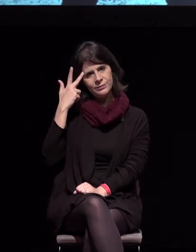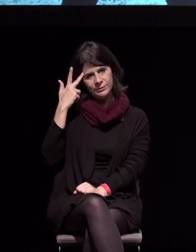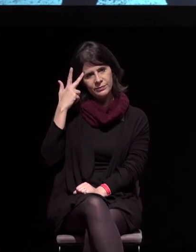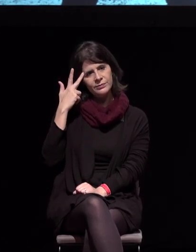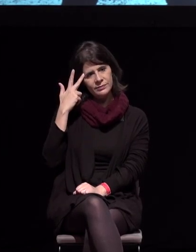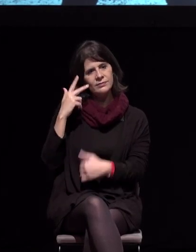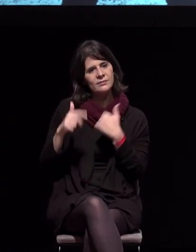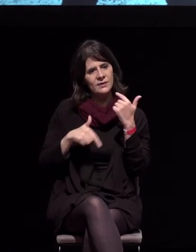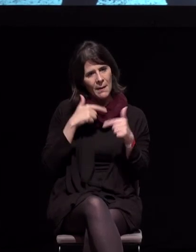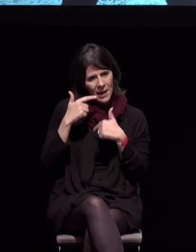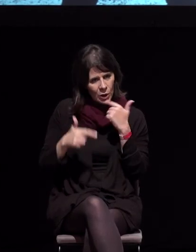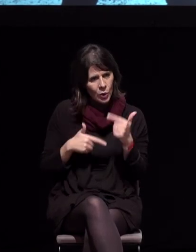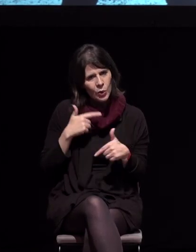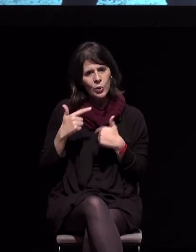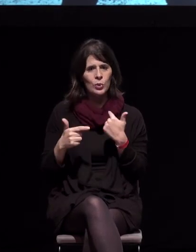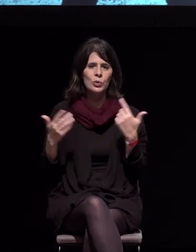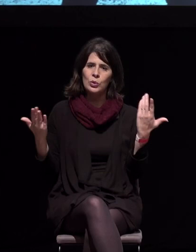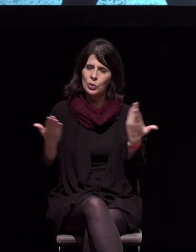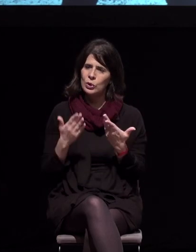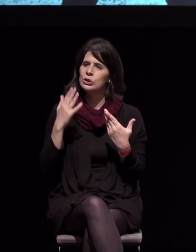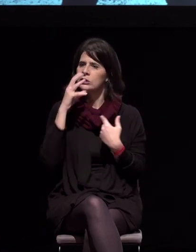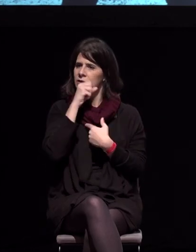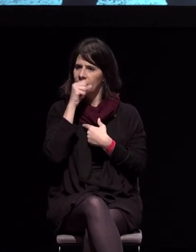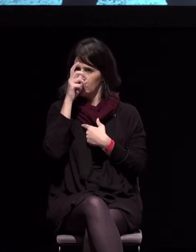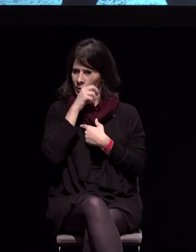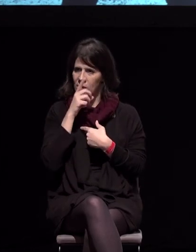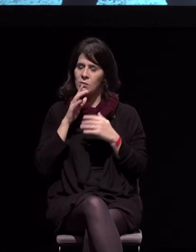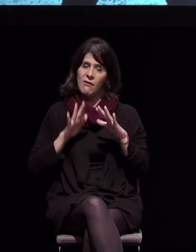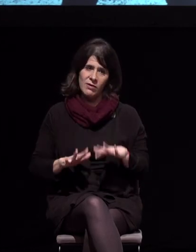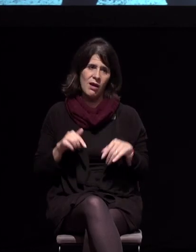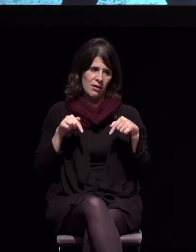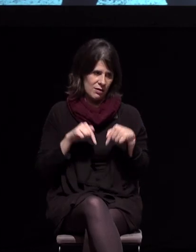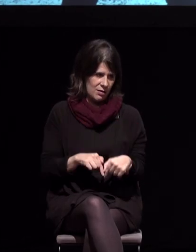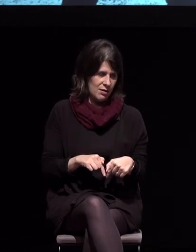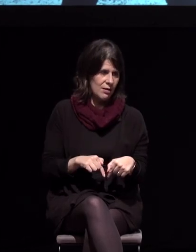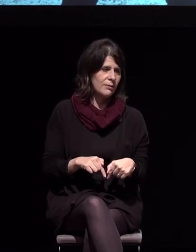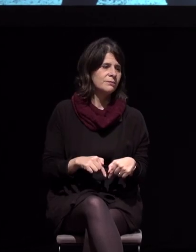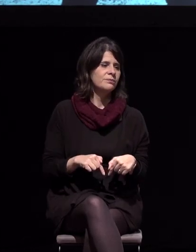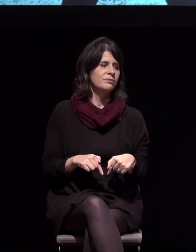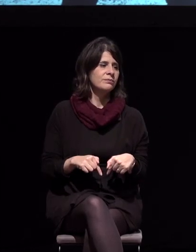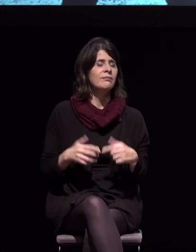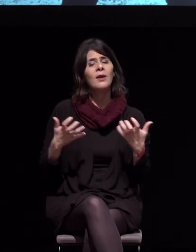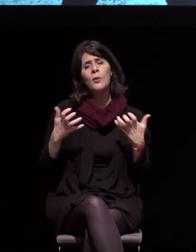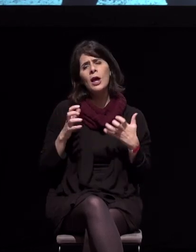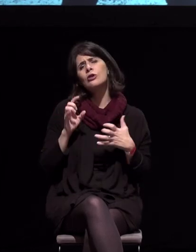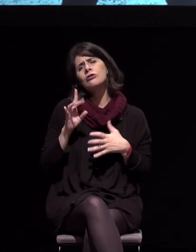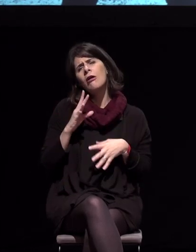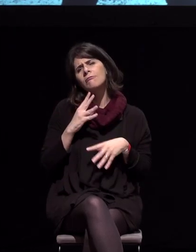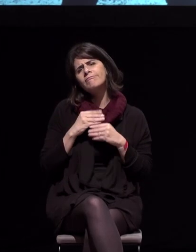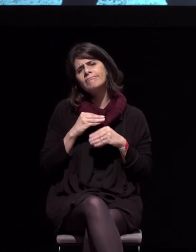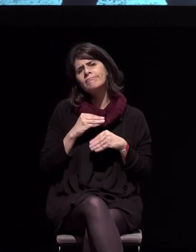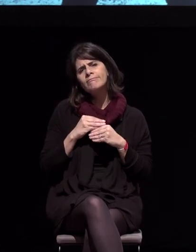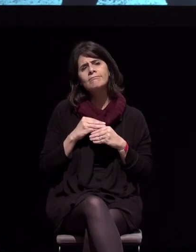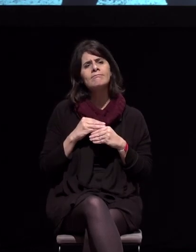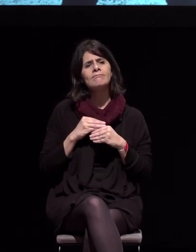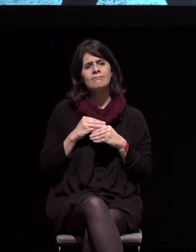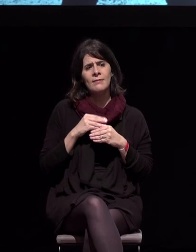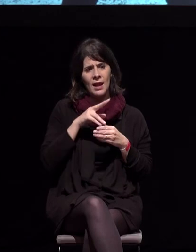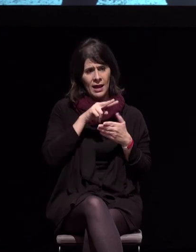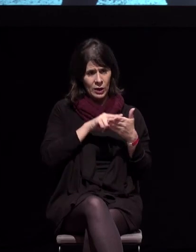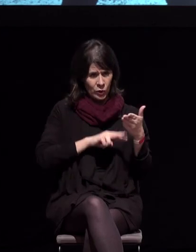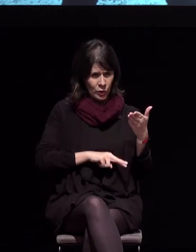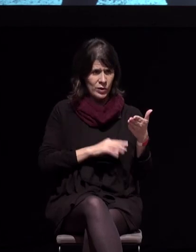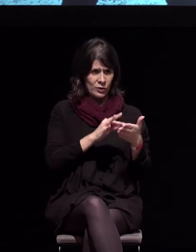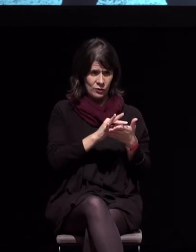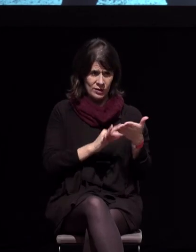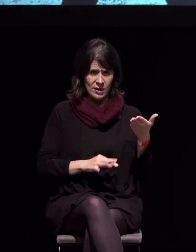dedicou e tirou uma parte do seu final de semana para estar aqui. Eu quero só fazer uma breve leitura de um trecho